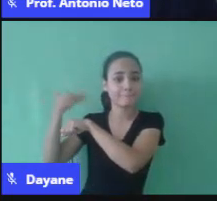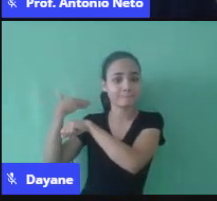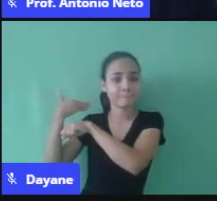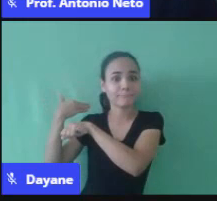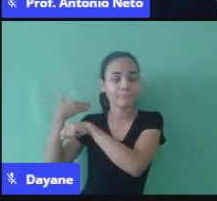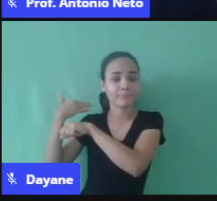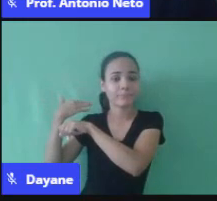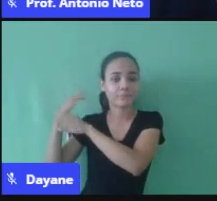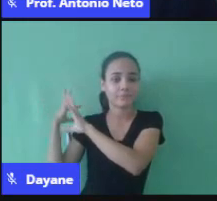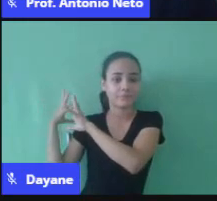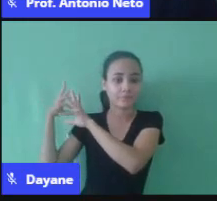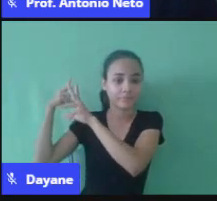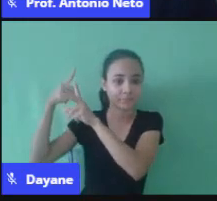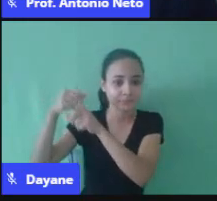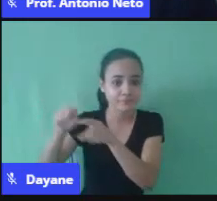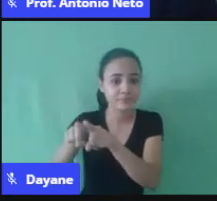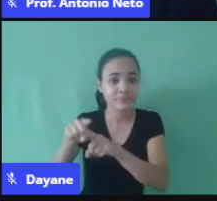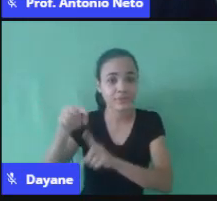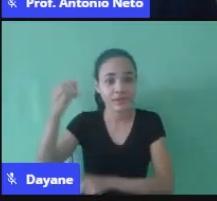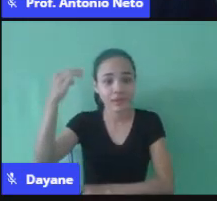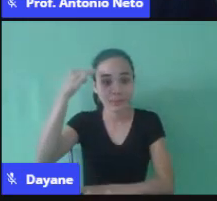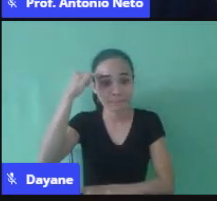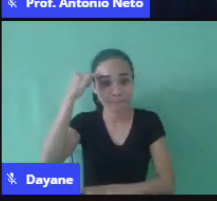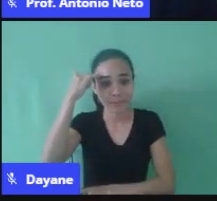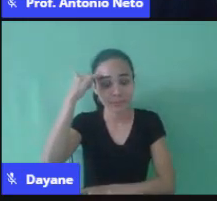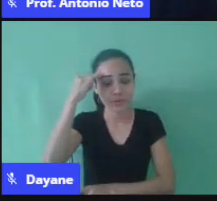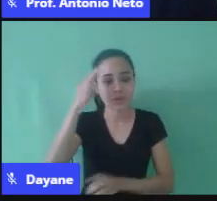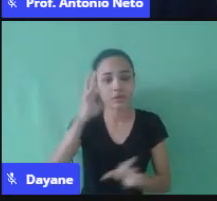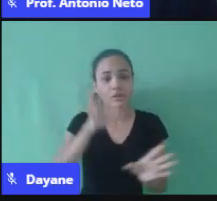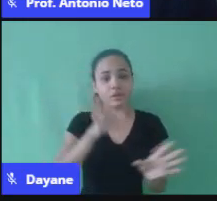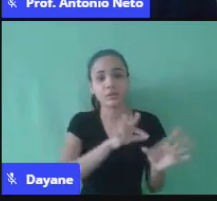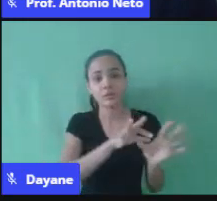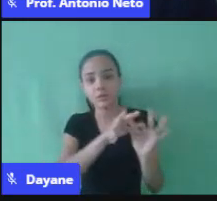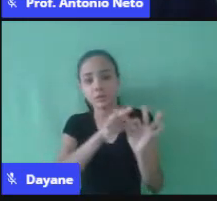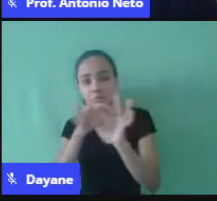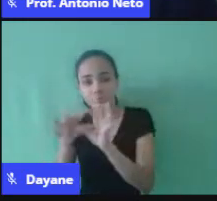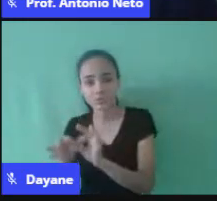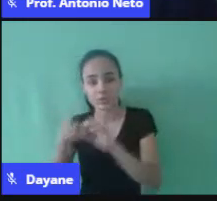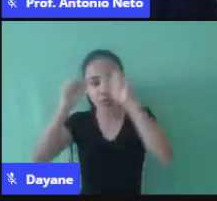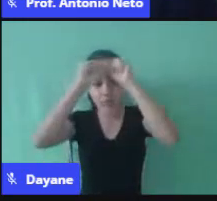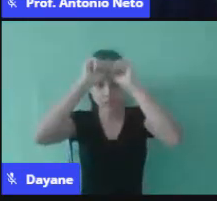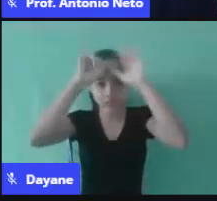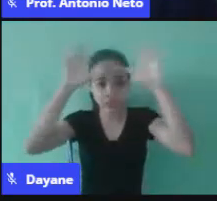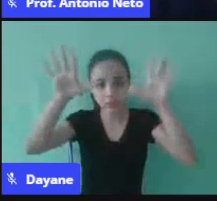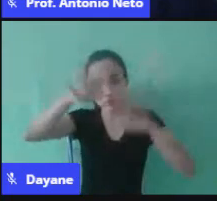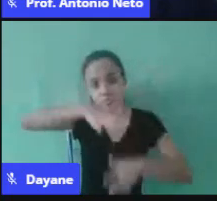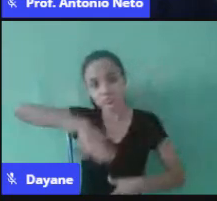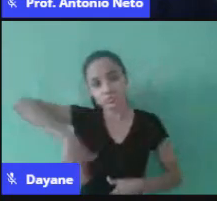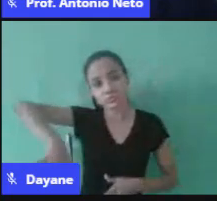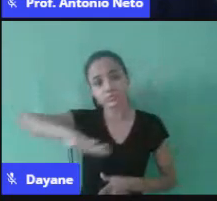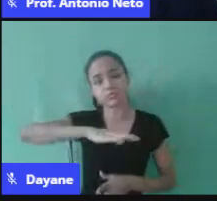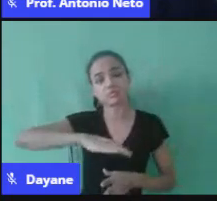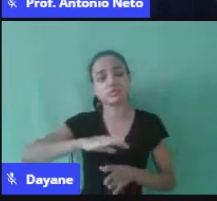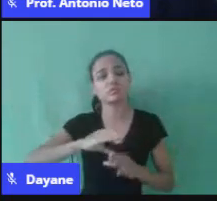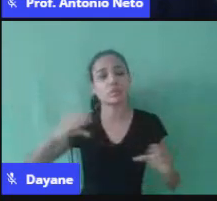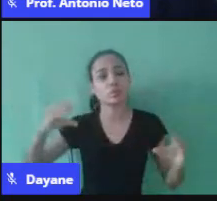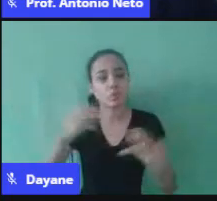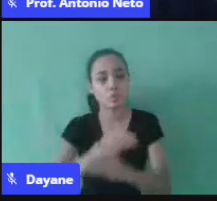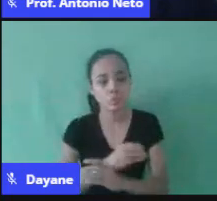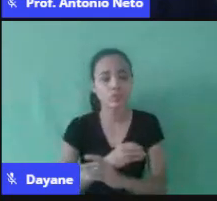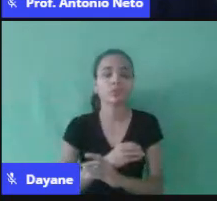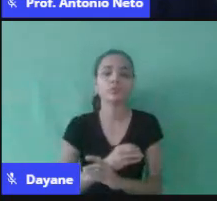do contexto e da compreensão do cenário como uma totalidade, e não por